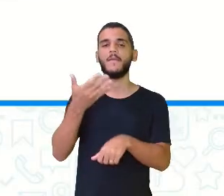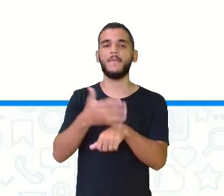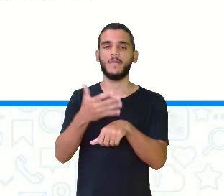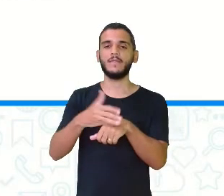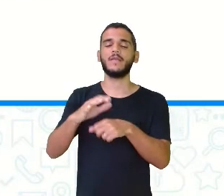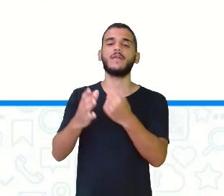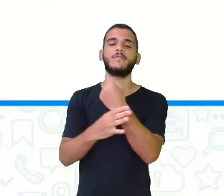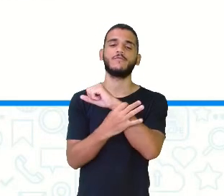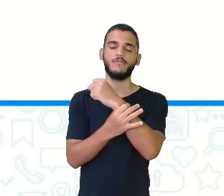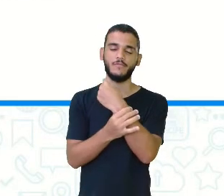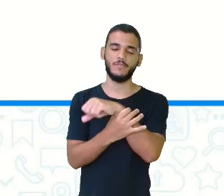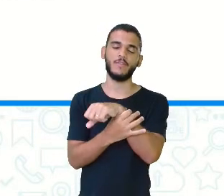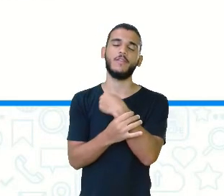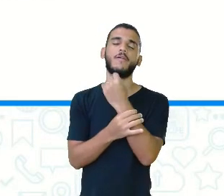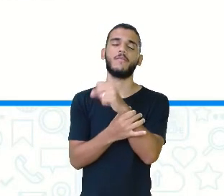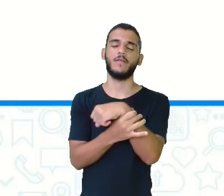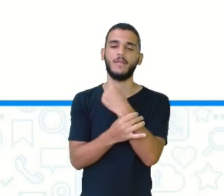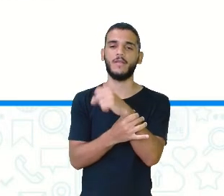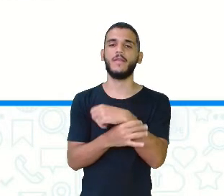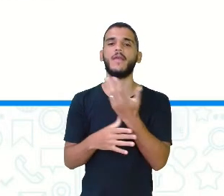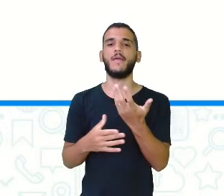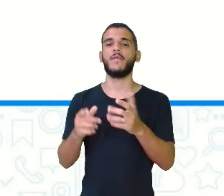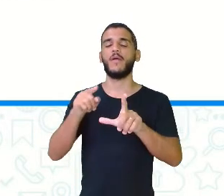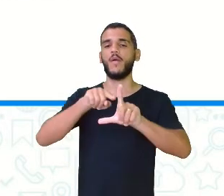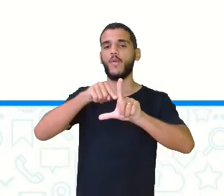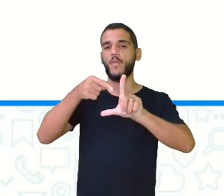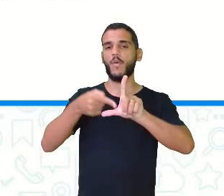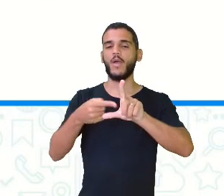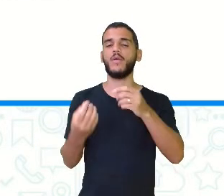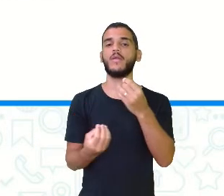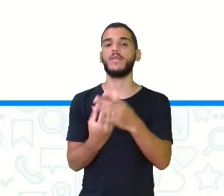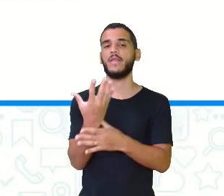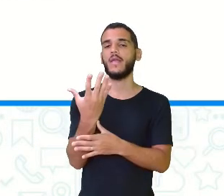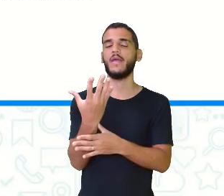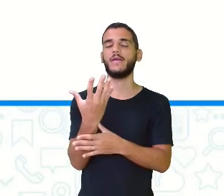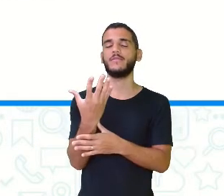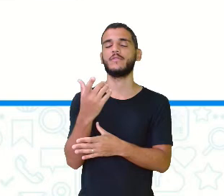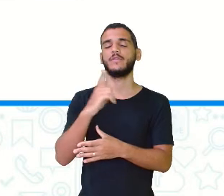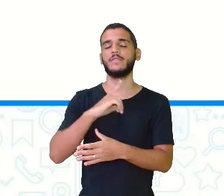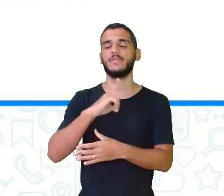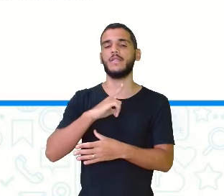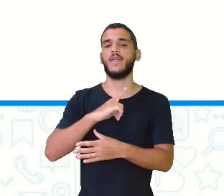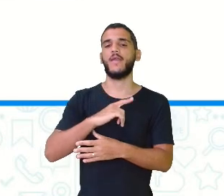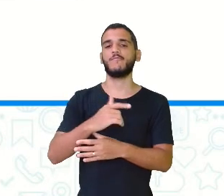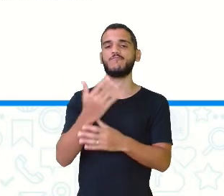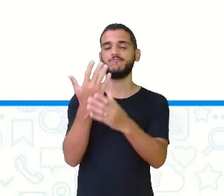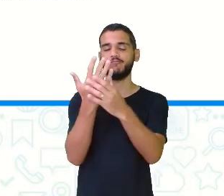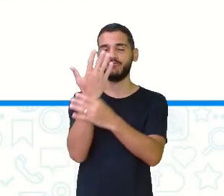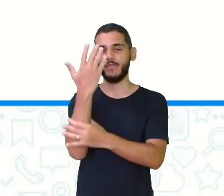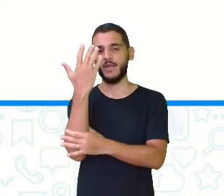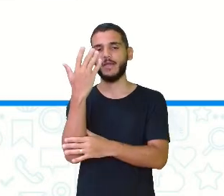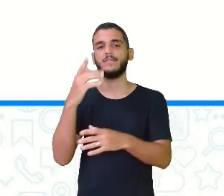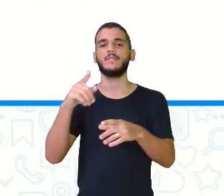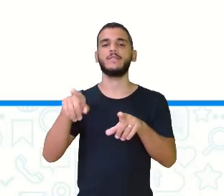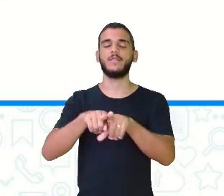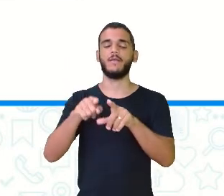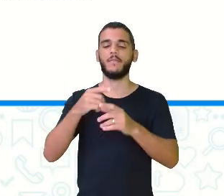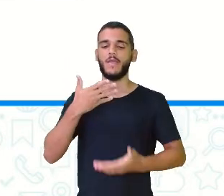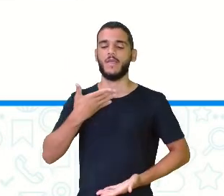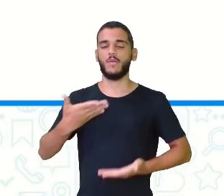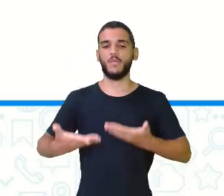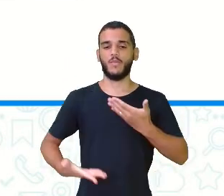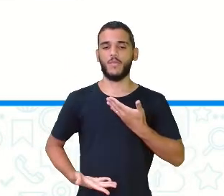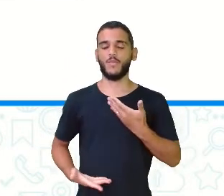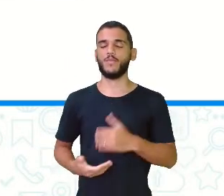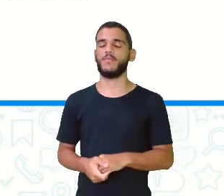Qual ângulo que está sendo formado com o braço e o tronco de Jonas? Eu gostaria muito